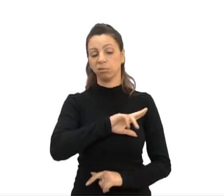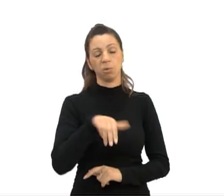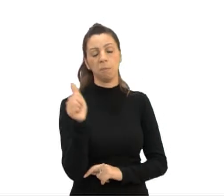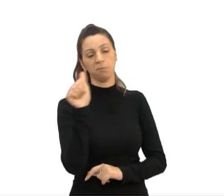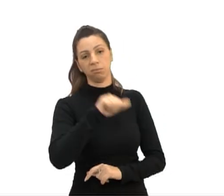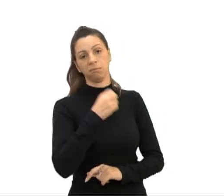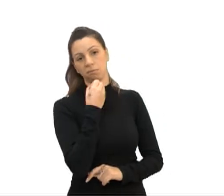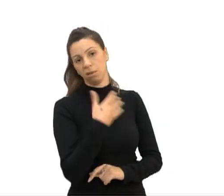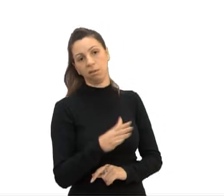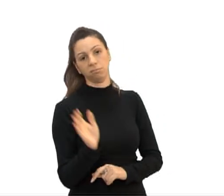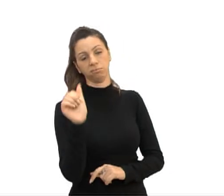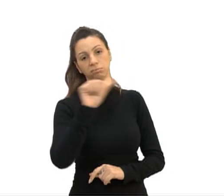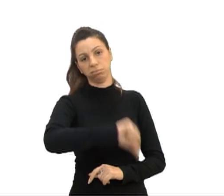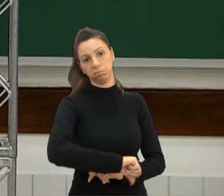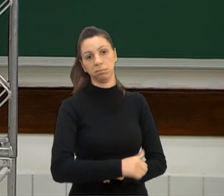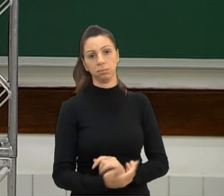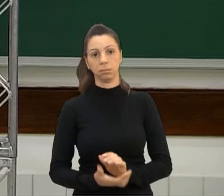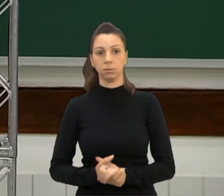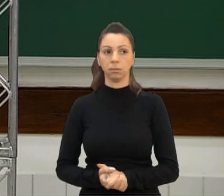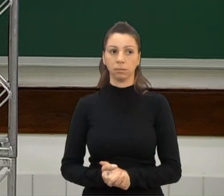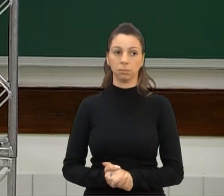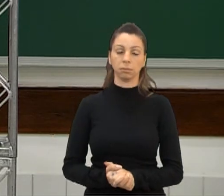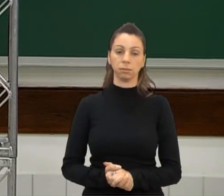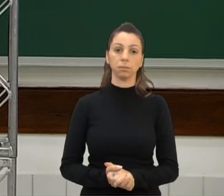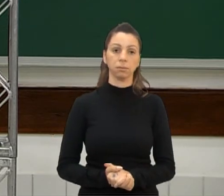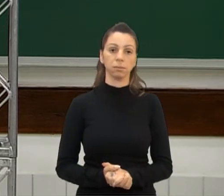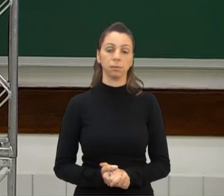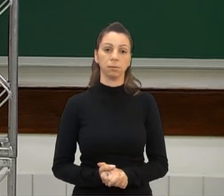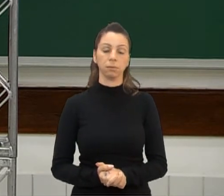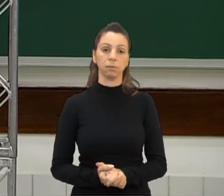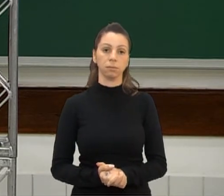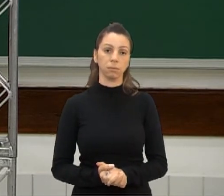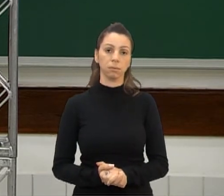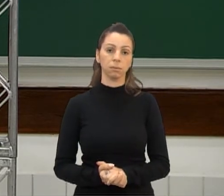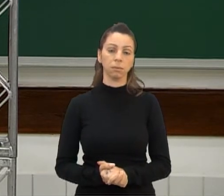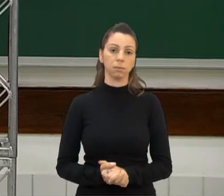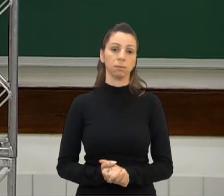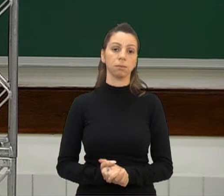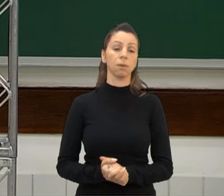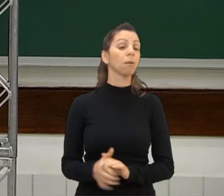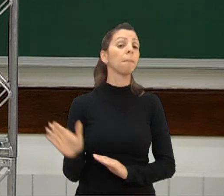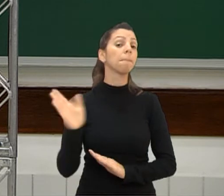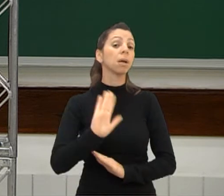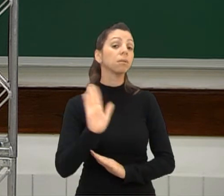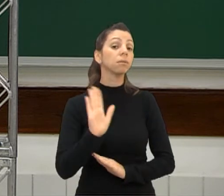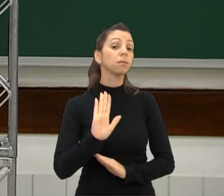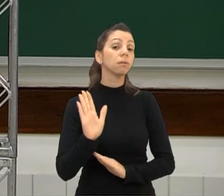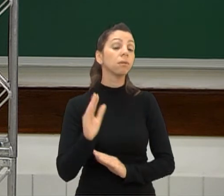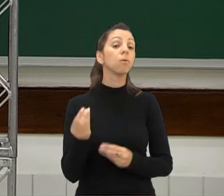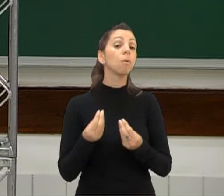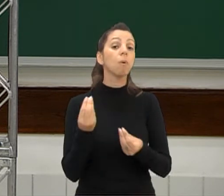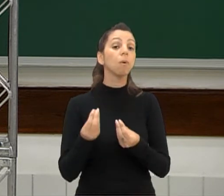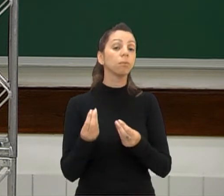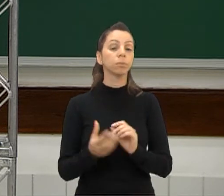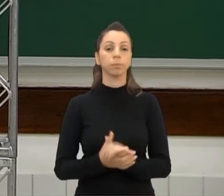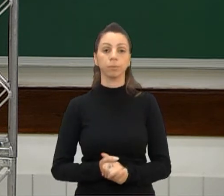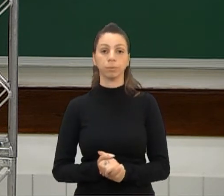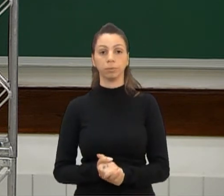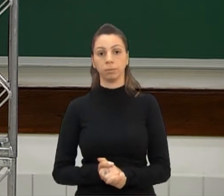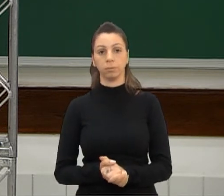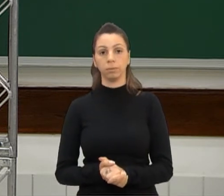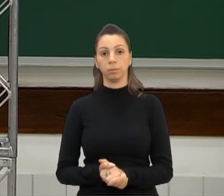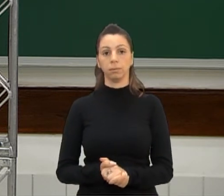bem. Tranqui? A ver, e para despedir-nos, para se despedir, como é que a gente faz? Olha